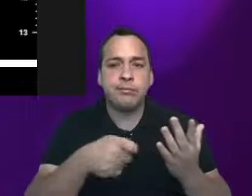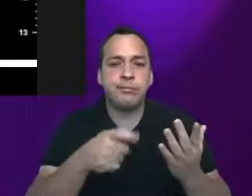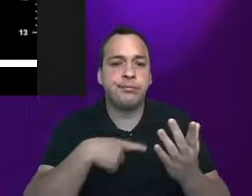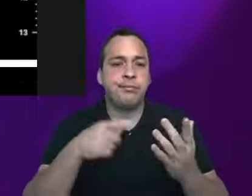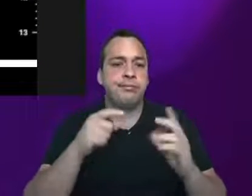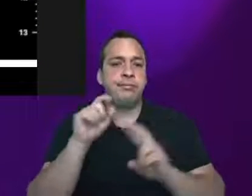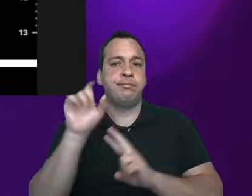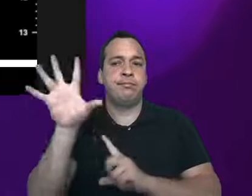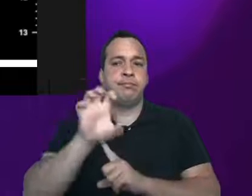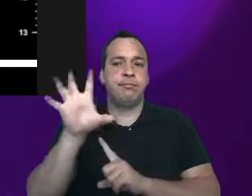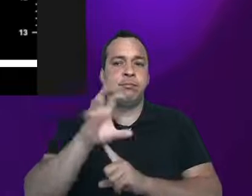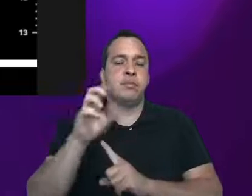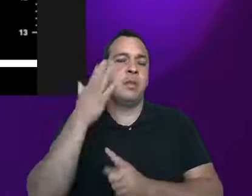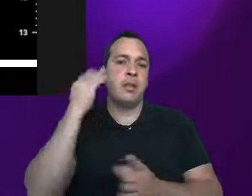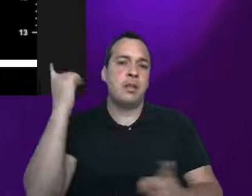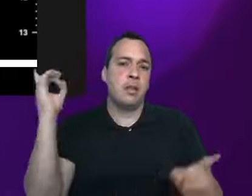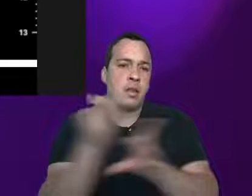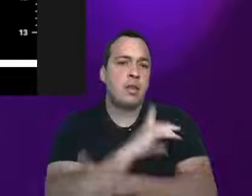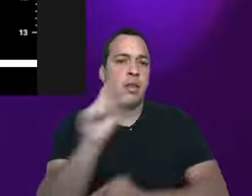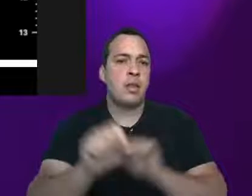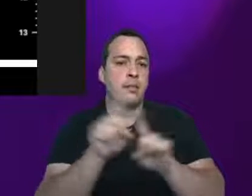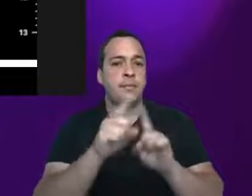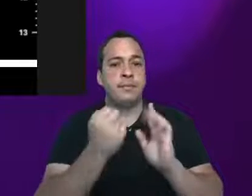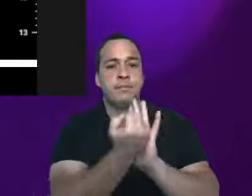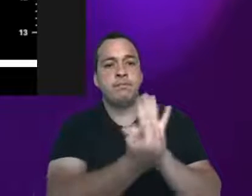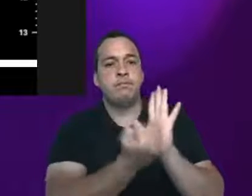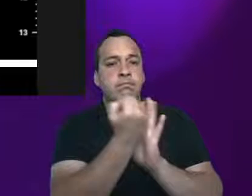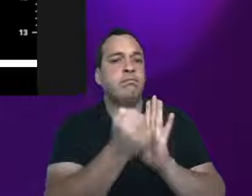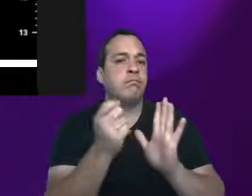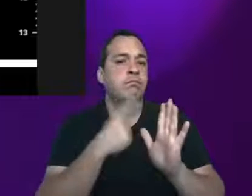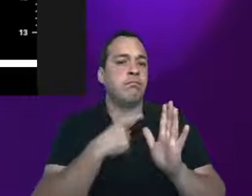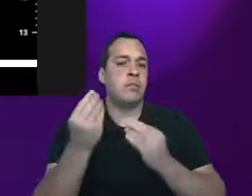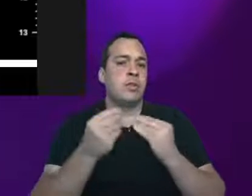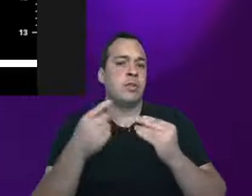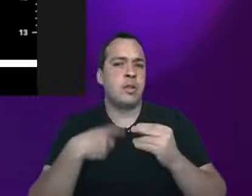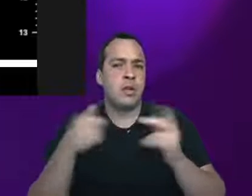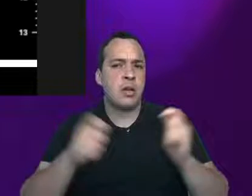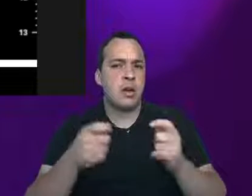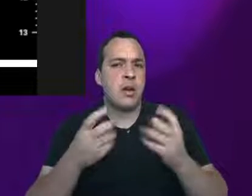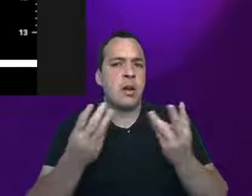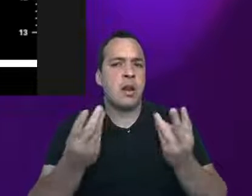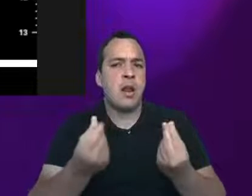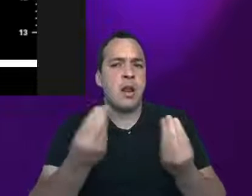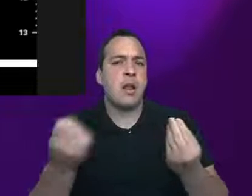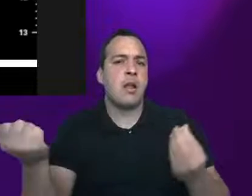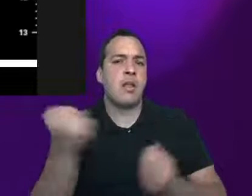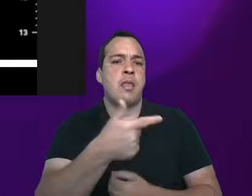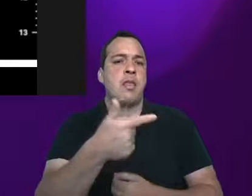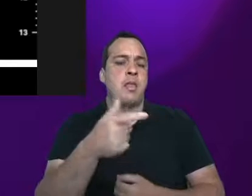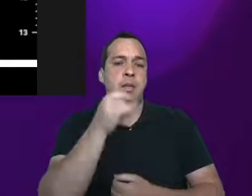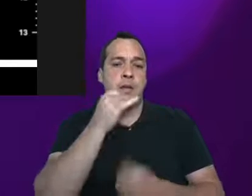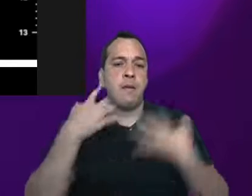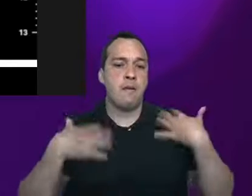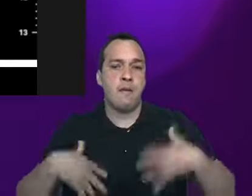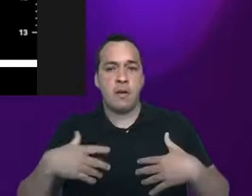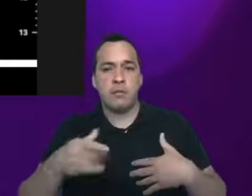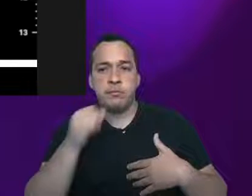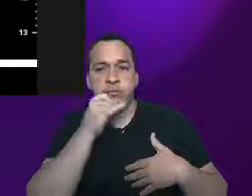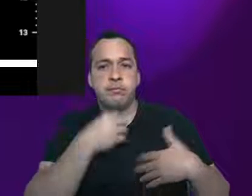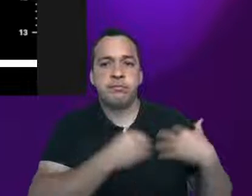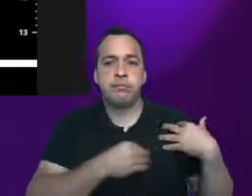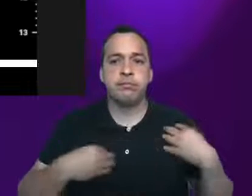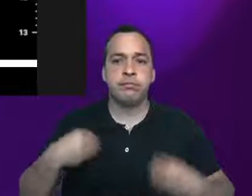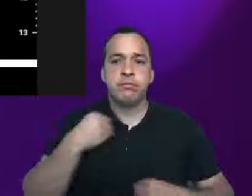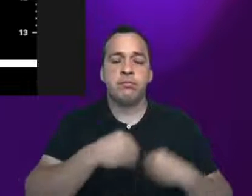E já sabemos que o ultrassom pulmonar ele tem uma grande sensibilidade, muito maior do que o exame físico, no diagnóstico